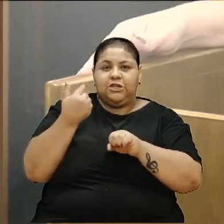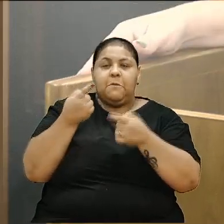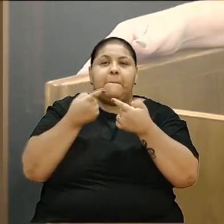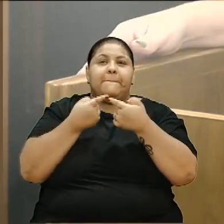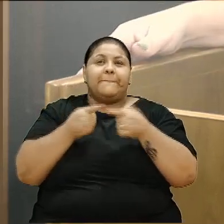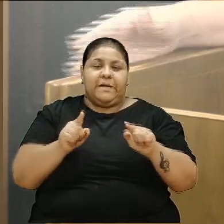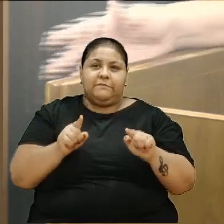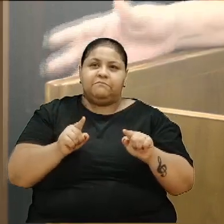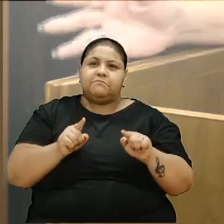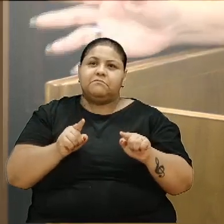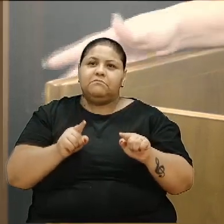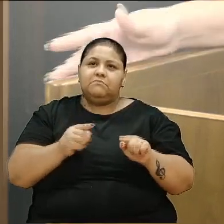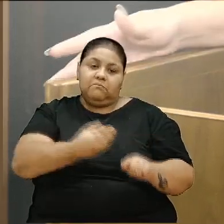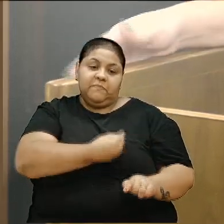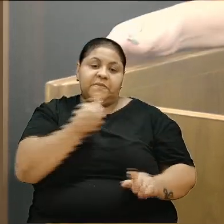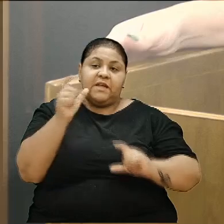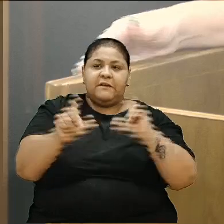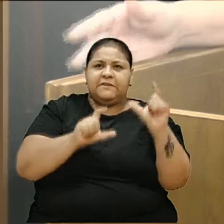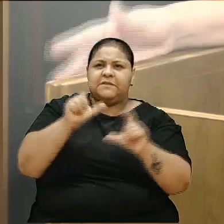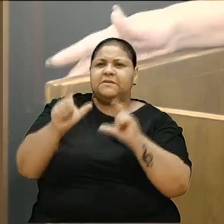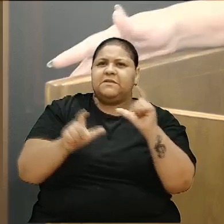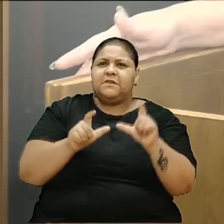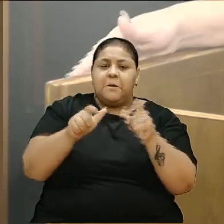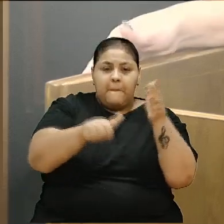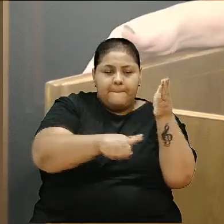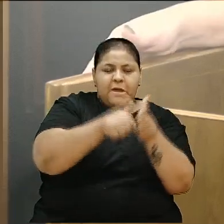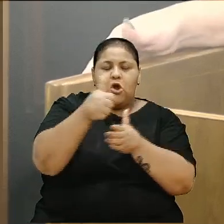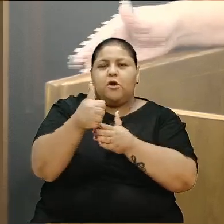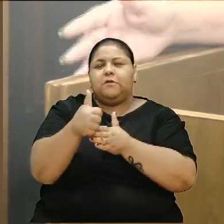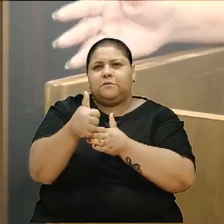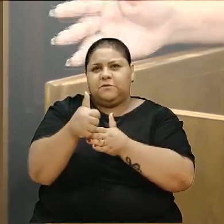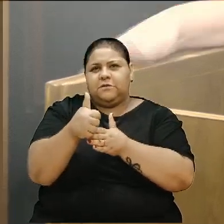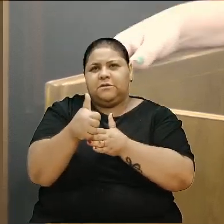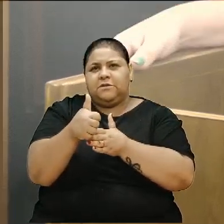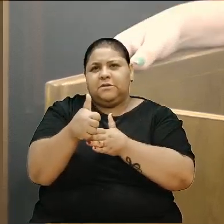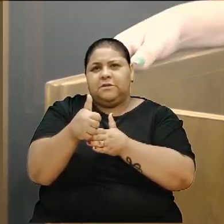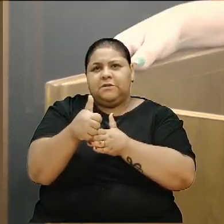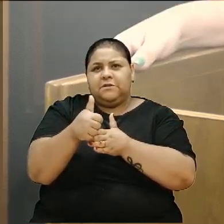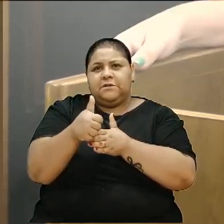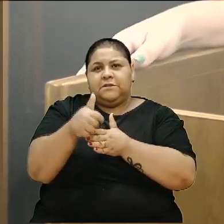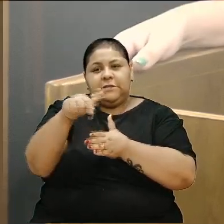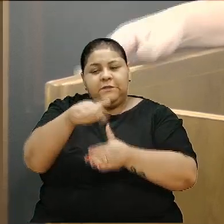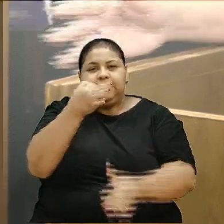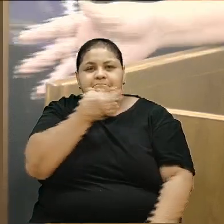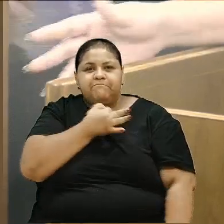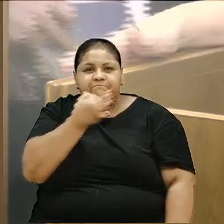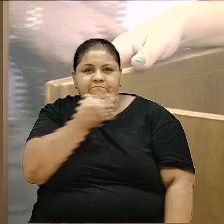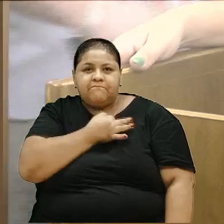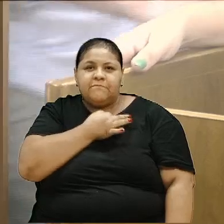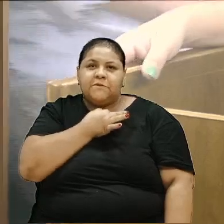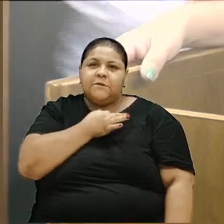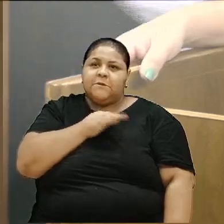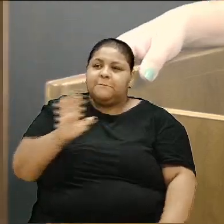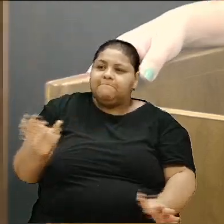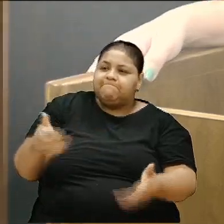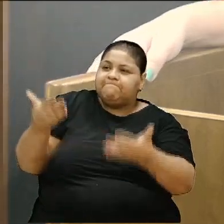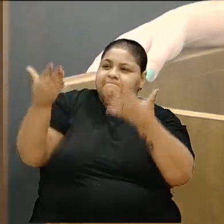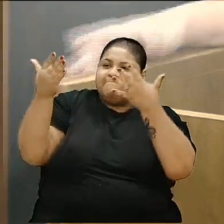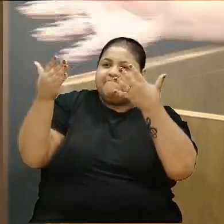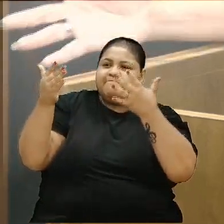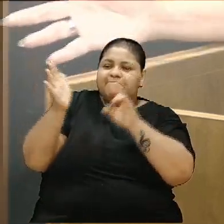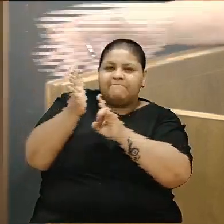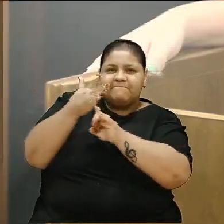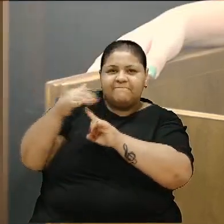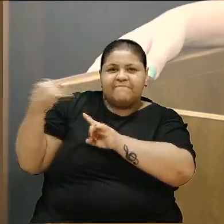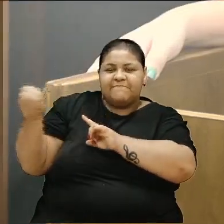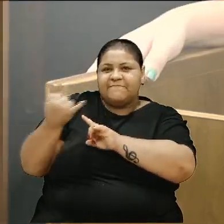realmente que a vida das pessoas melhorem na nossa cidade e que a gente levante aí muitas bandeiras